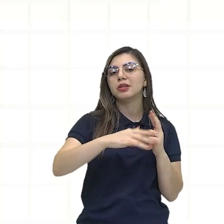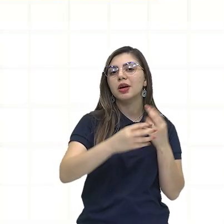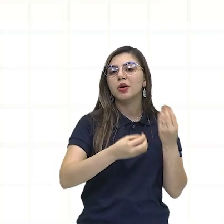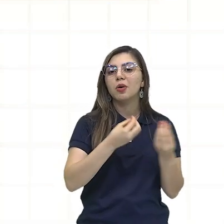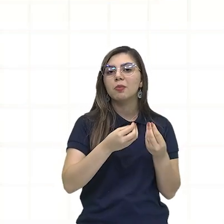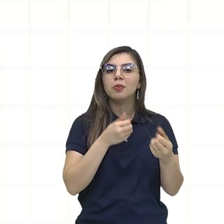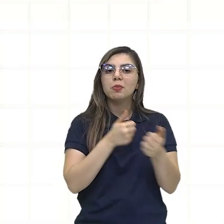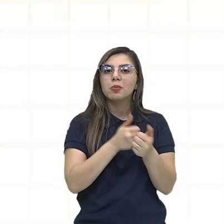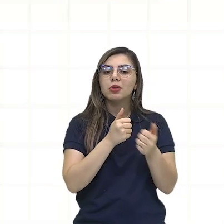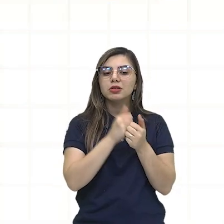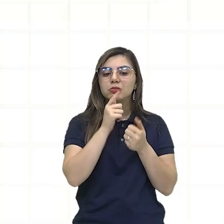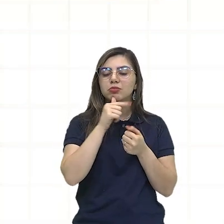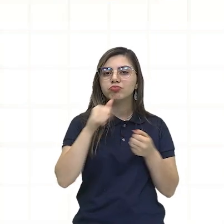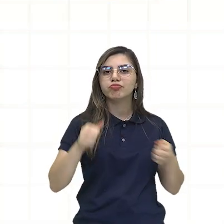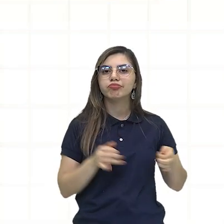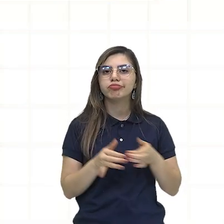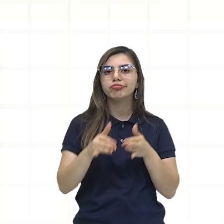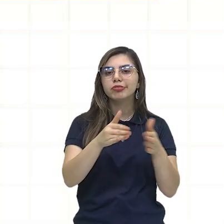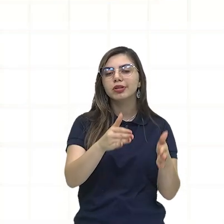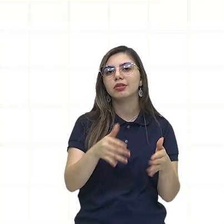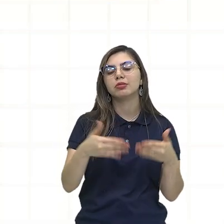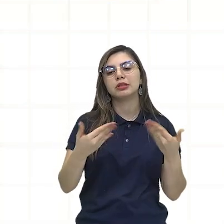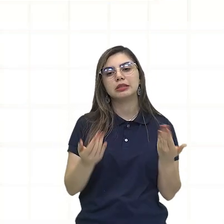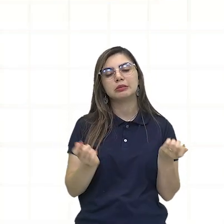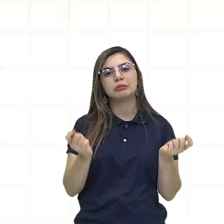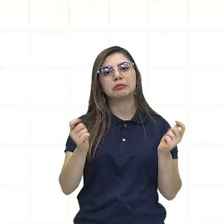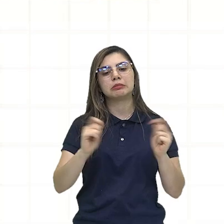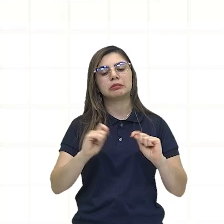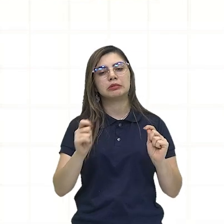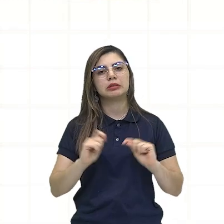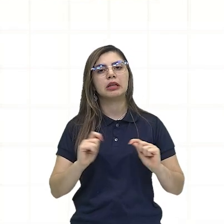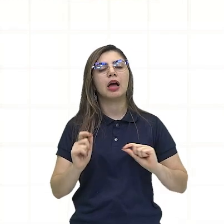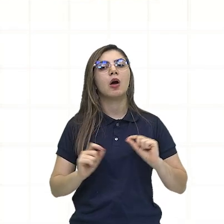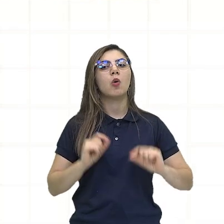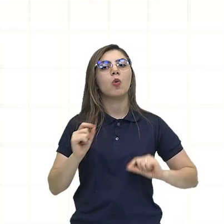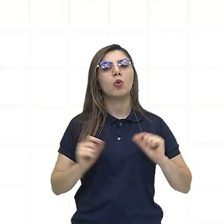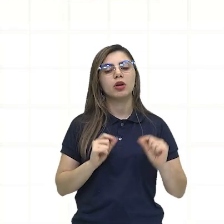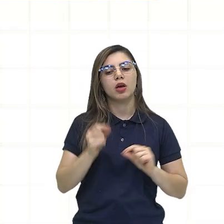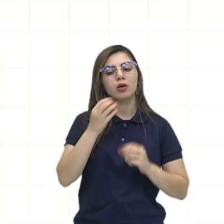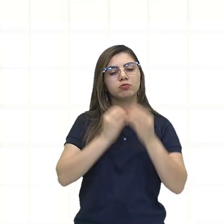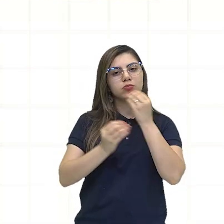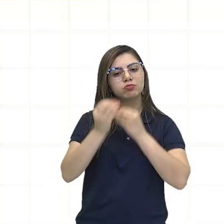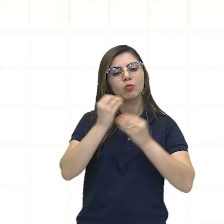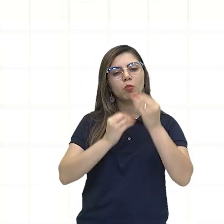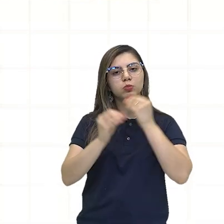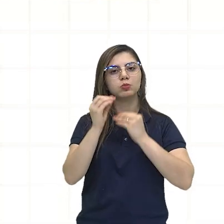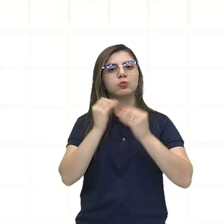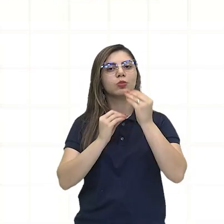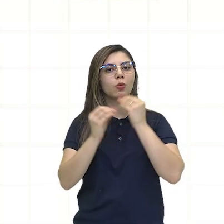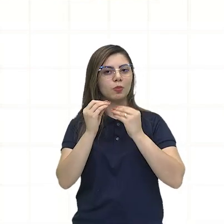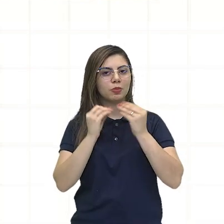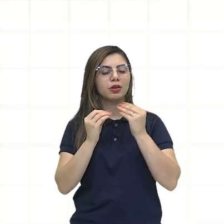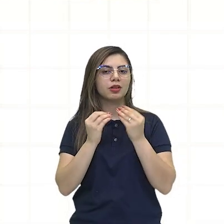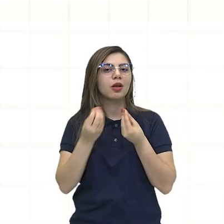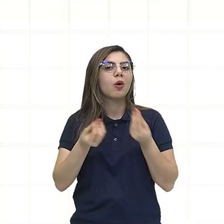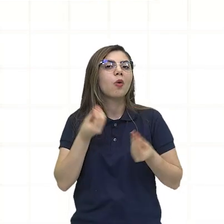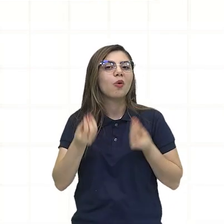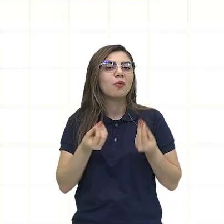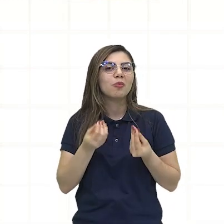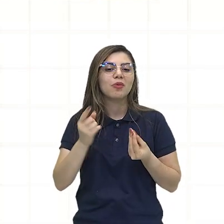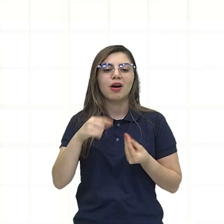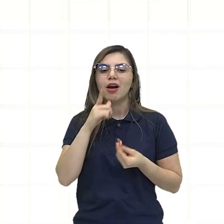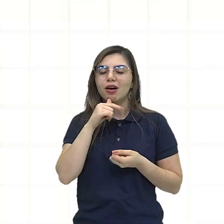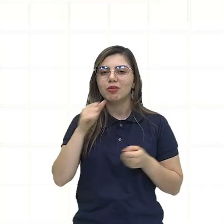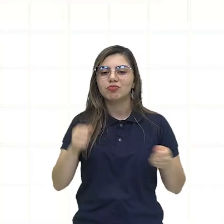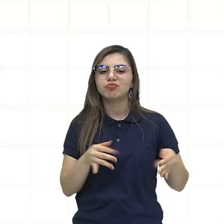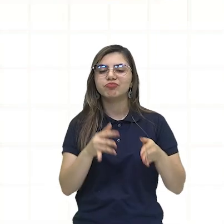estão próximas aos rios. Então, vão ter ali uma maior possibilidade de obter sua alimentação a partir da